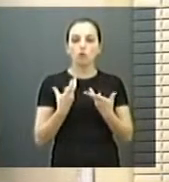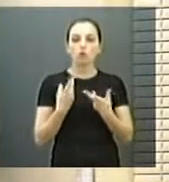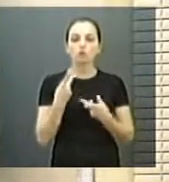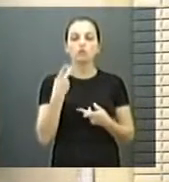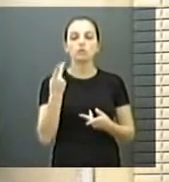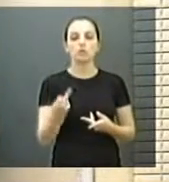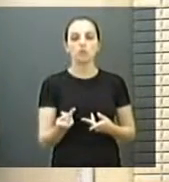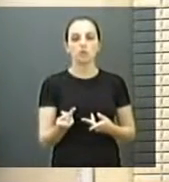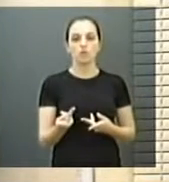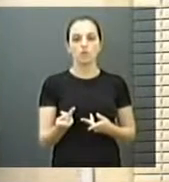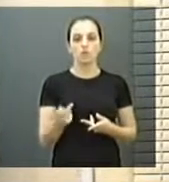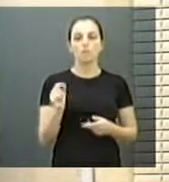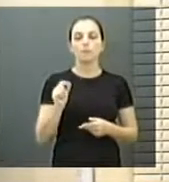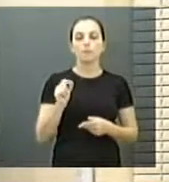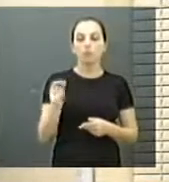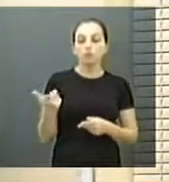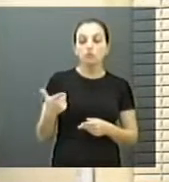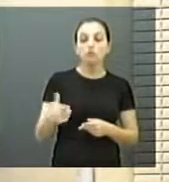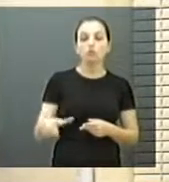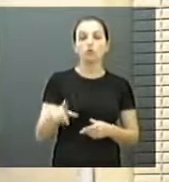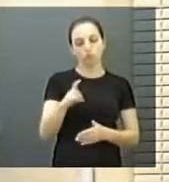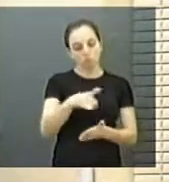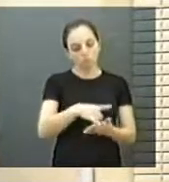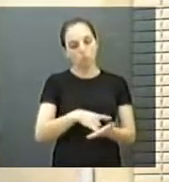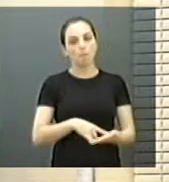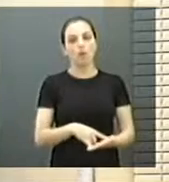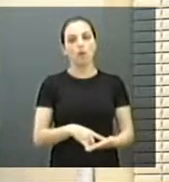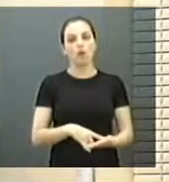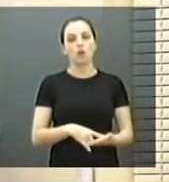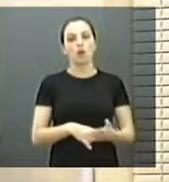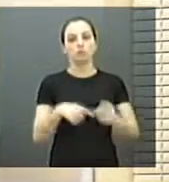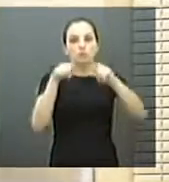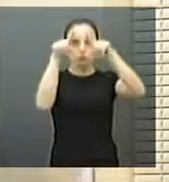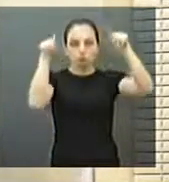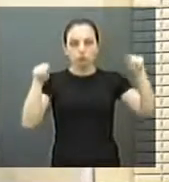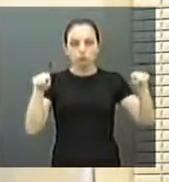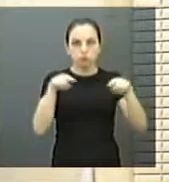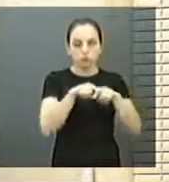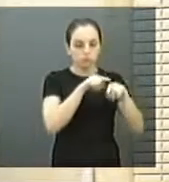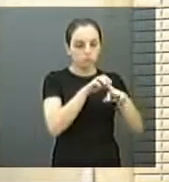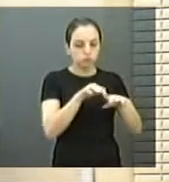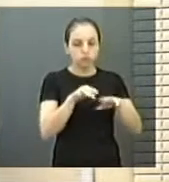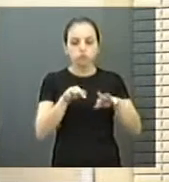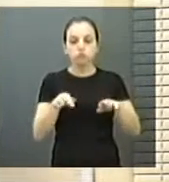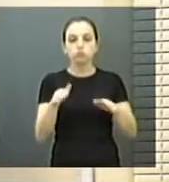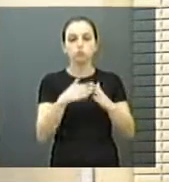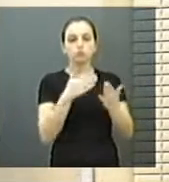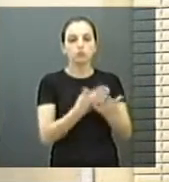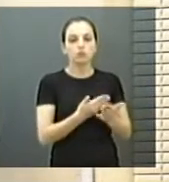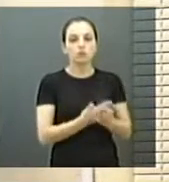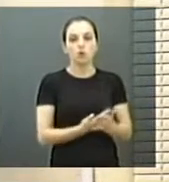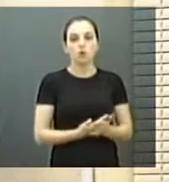Então o laudo que foi dizer mais uma vez, o laudo sobre as lousas digitais de superfaturamento